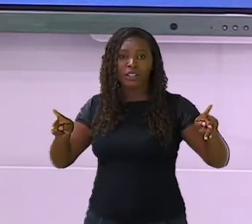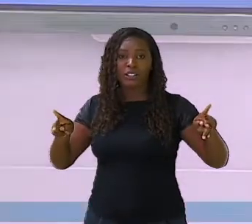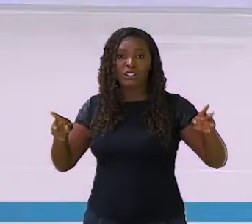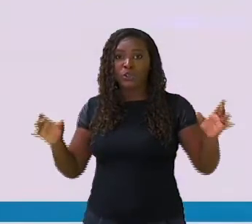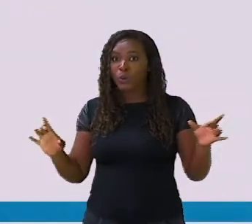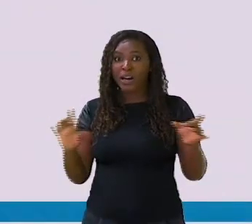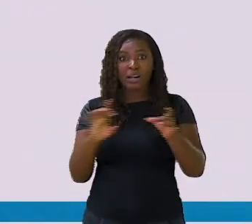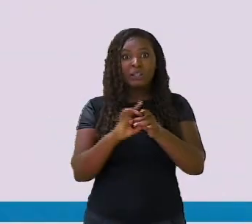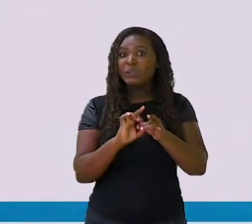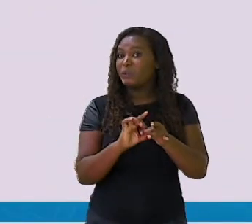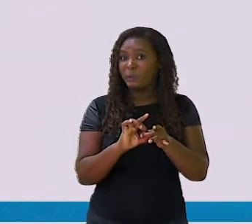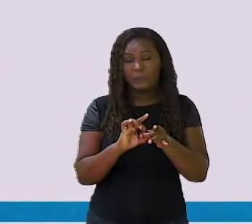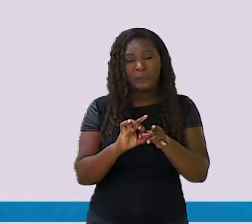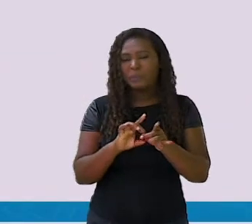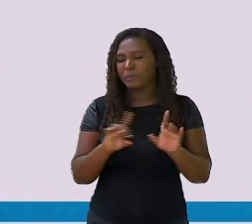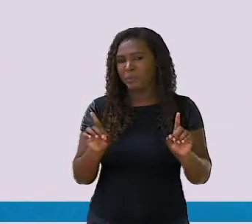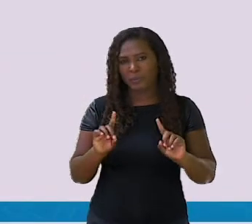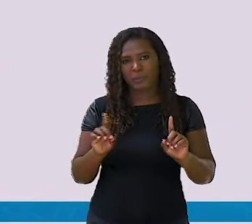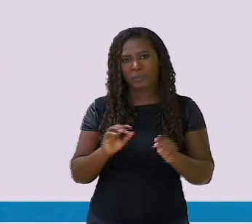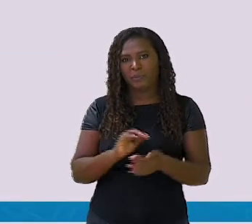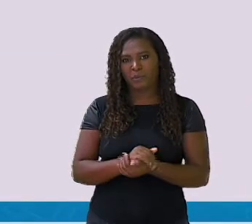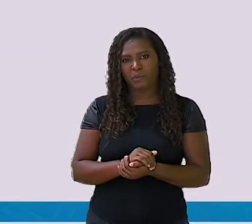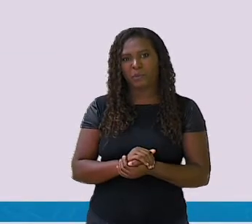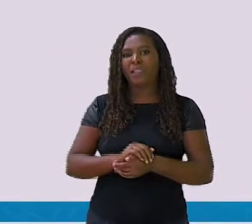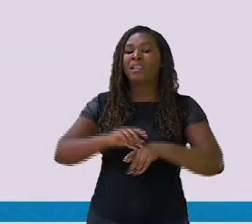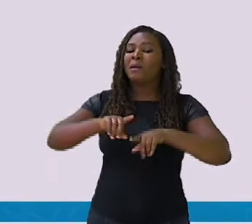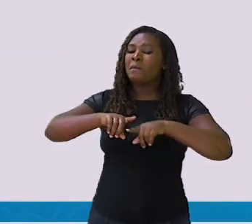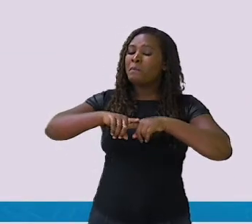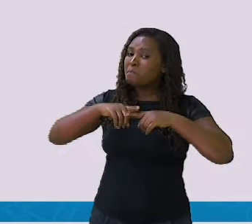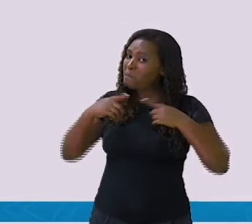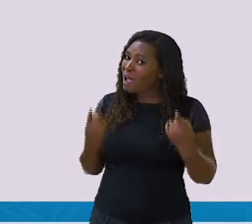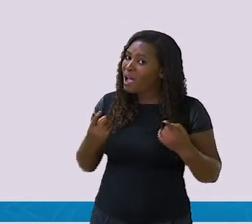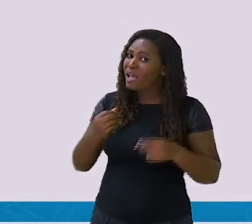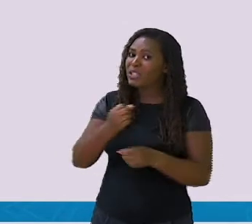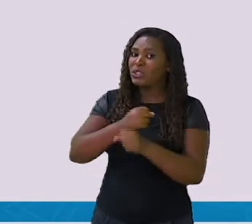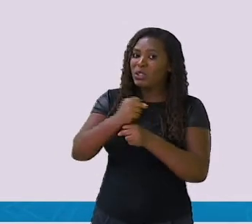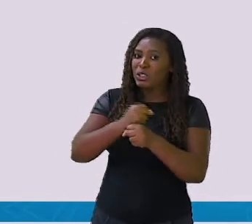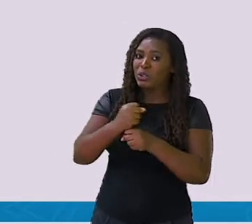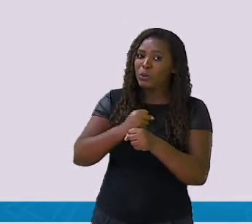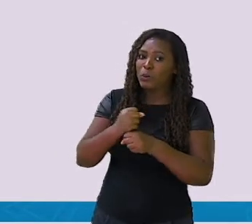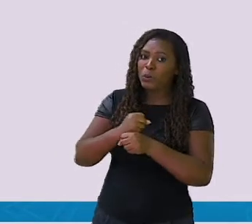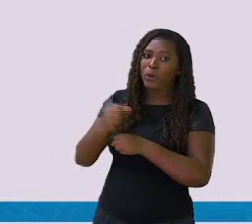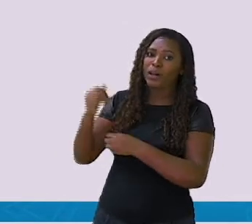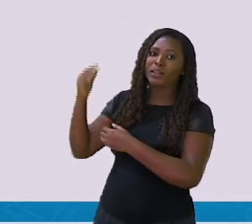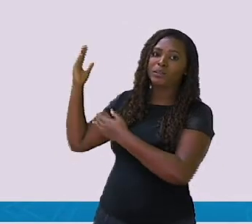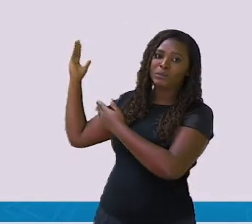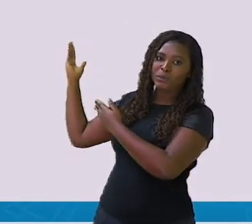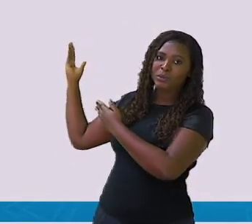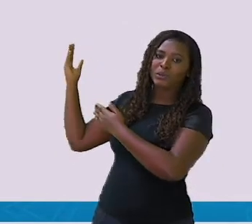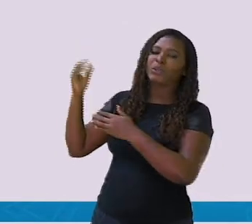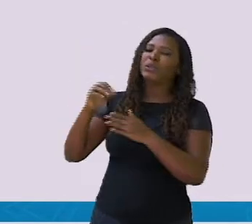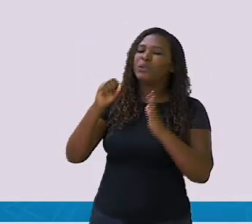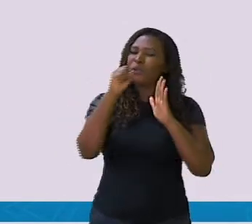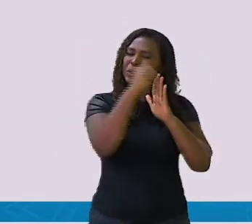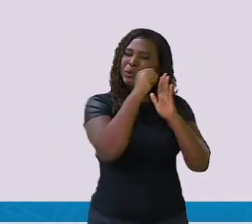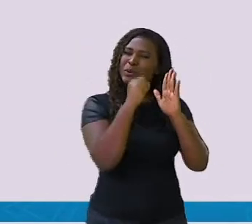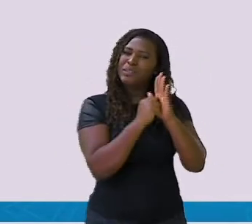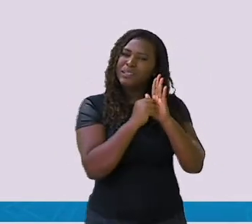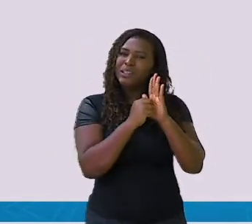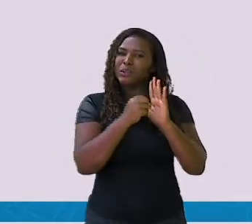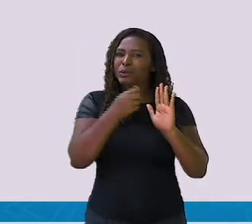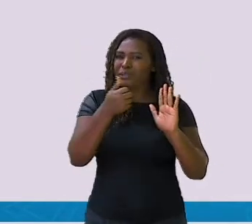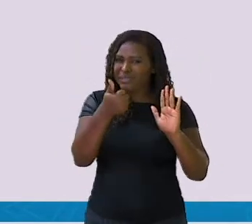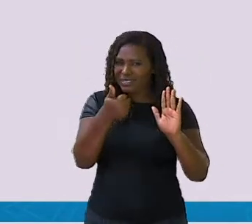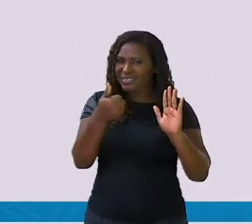XIX a educação feminina entra aí com toda a força. As mulheres foram liberadas para ingressar nos cursos